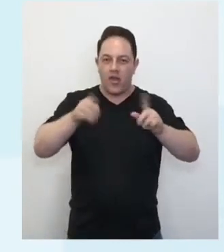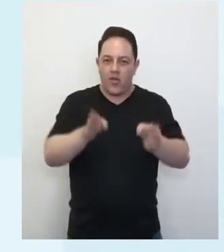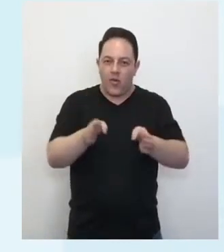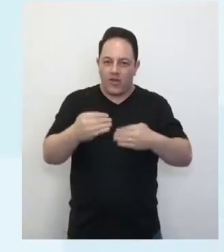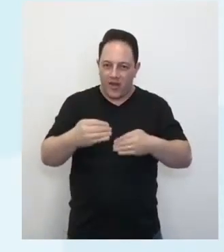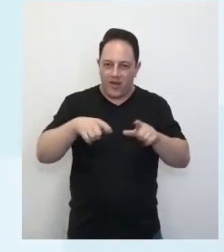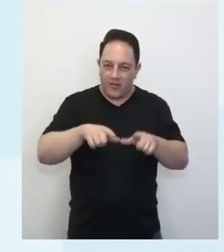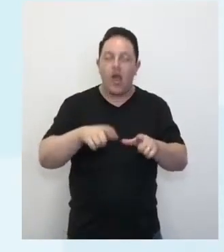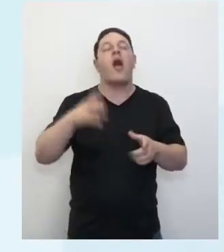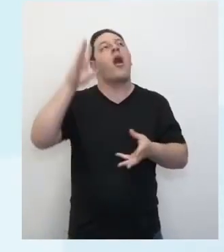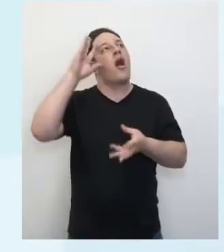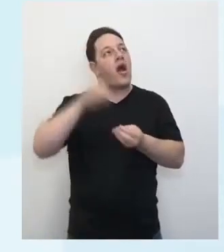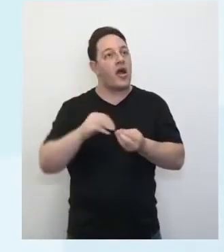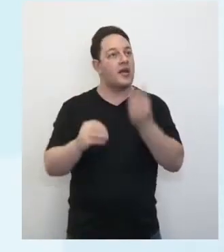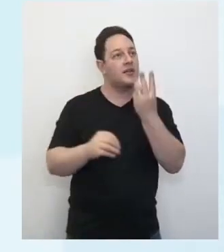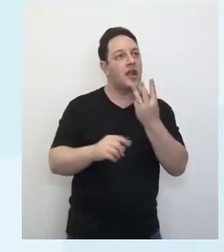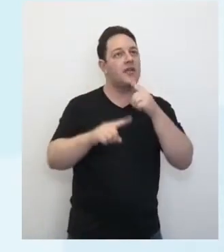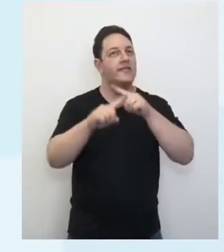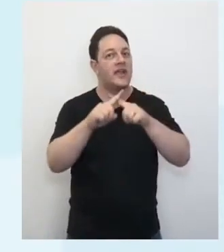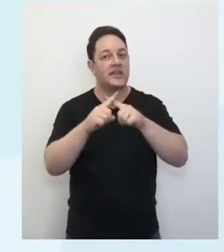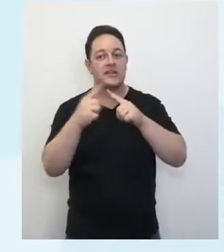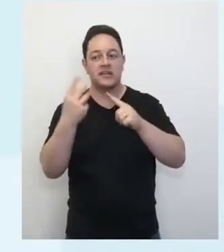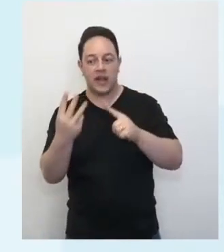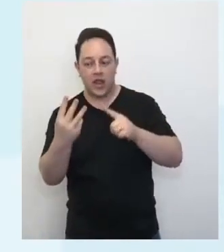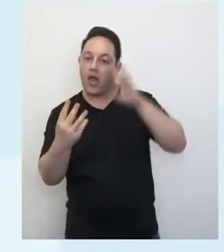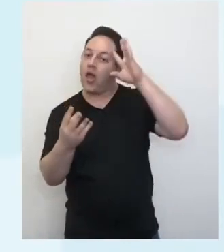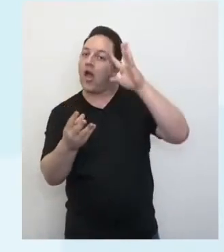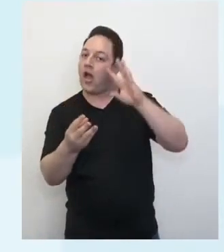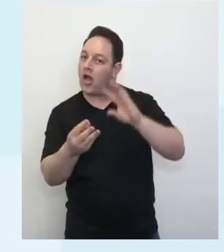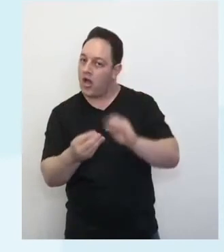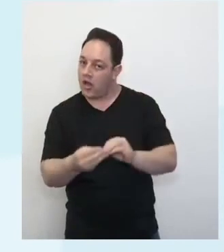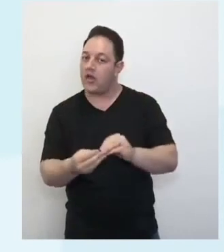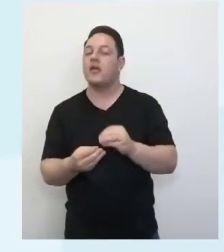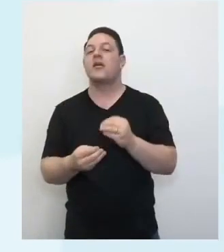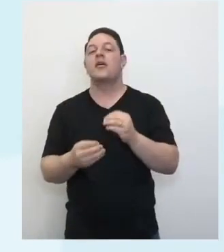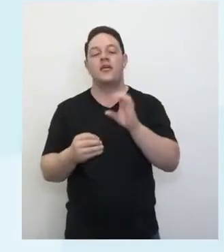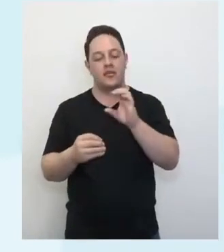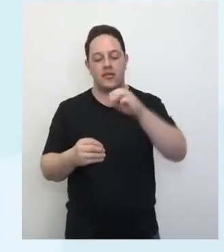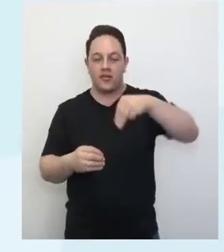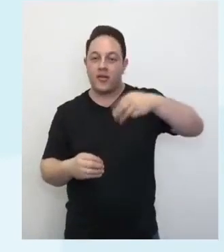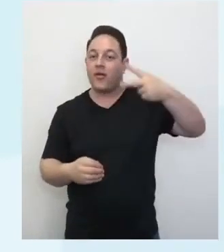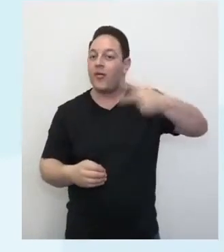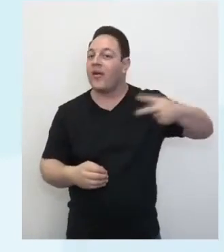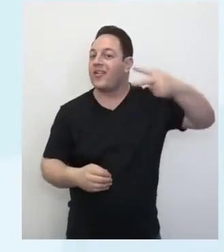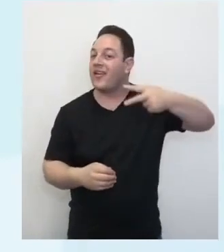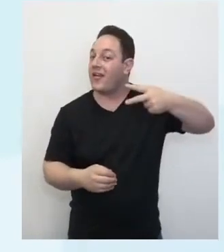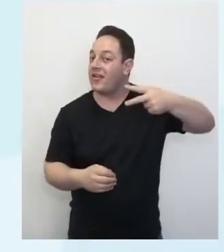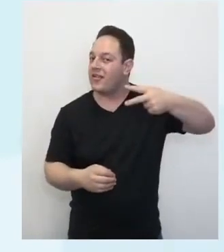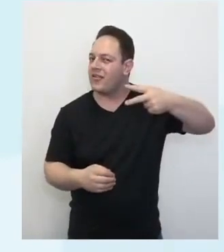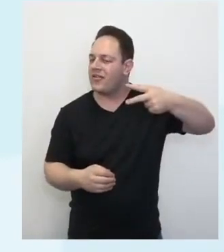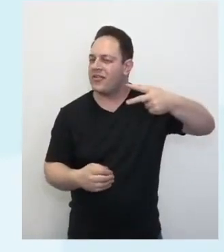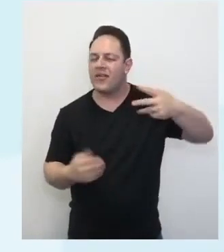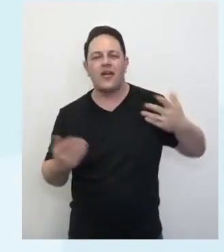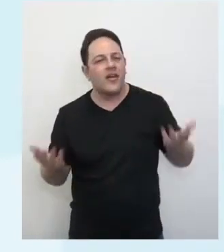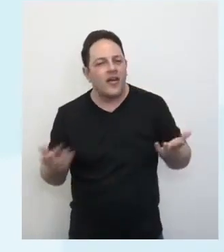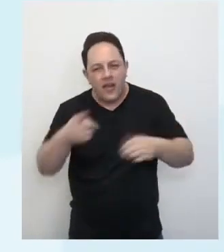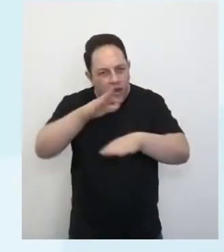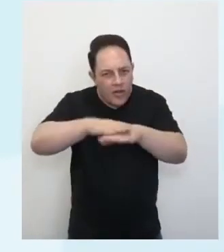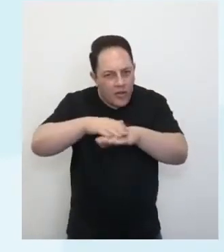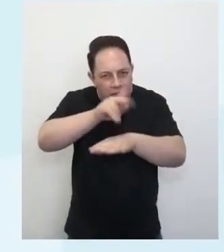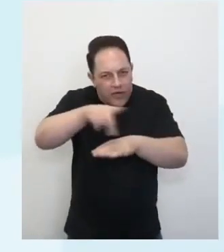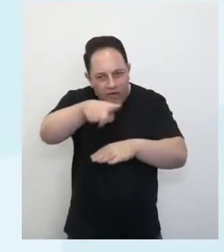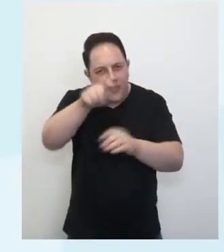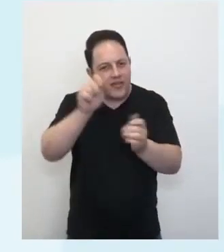que a mesma coisa que 3 ao quadrado centímetros quadrados você fala professora você não vai resolver